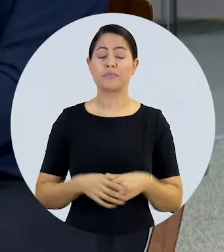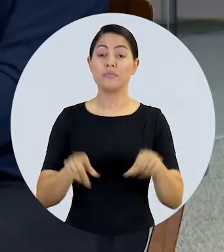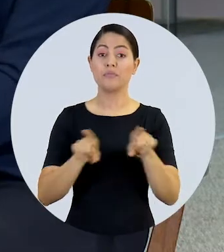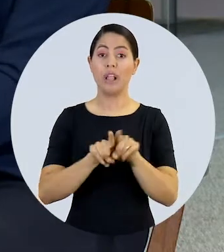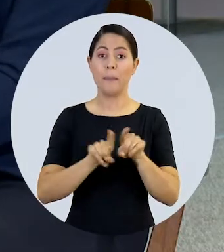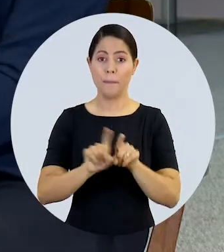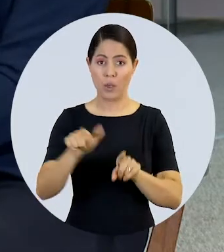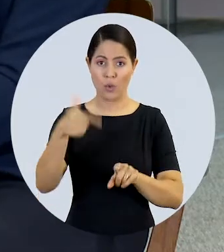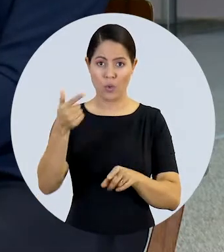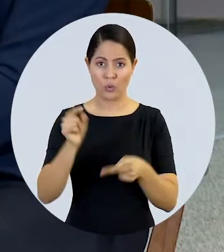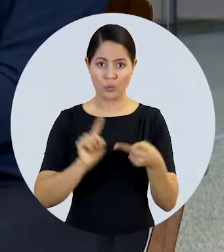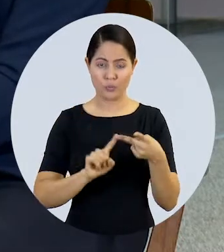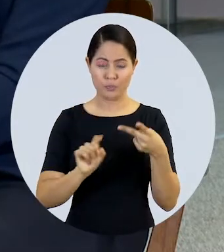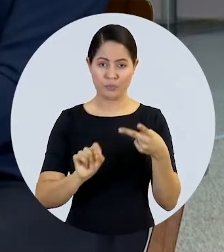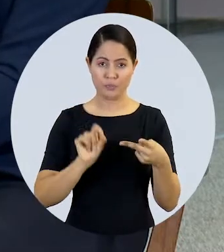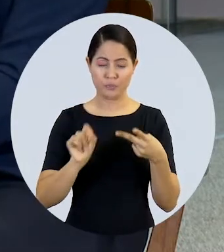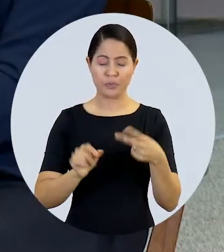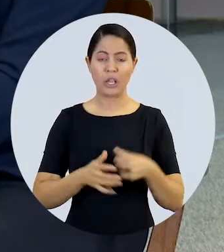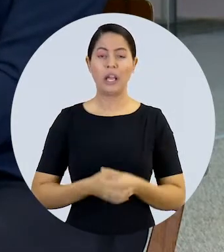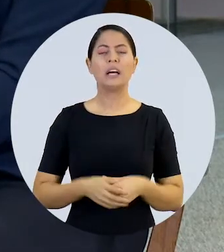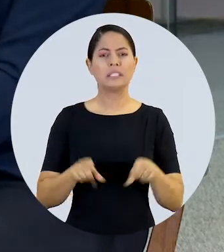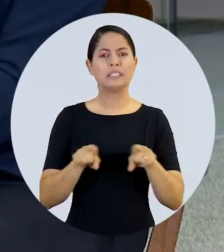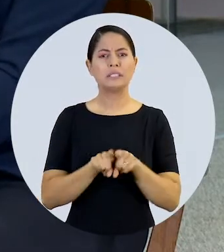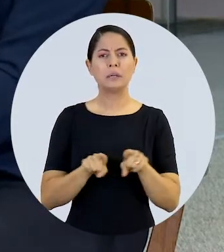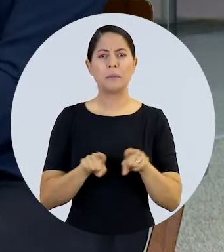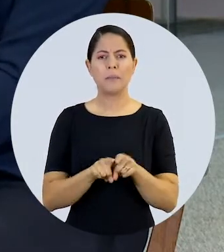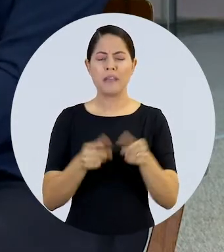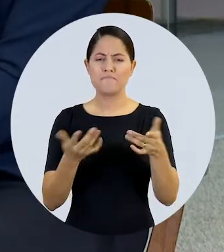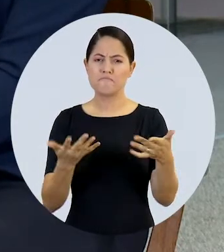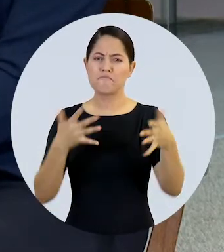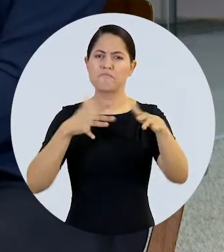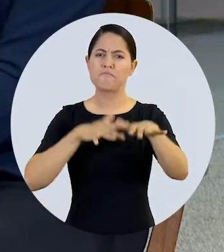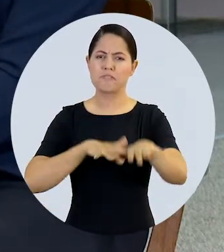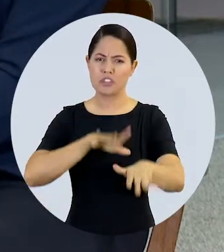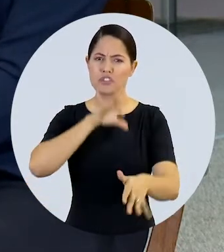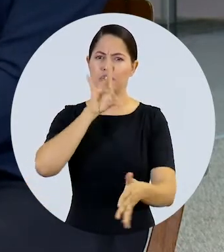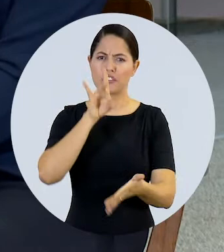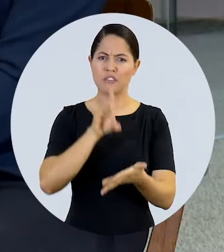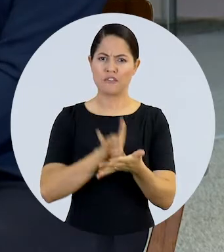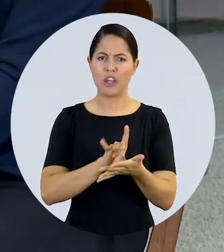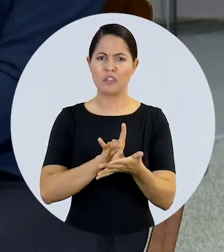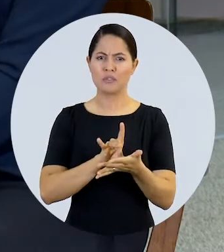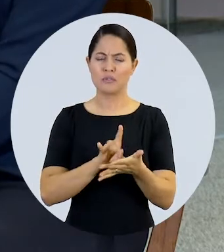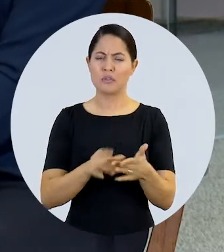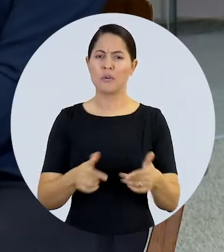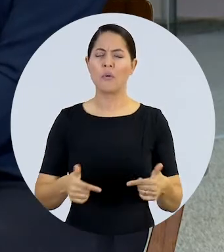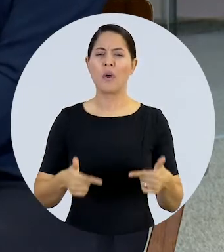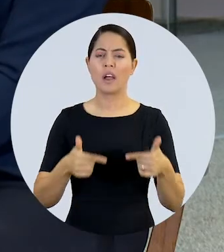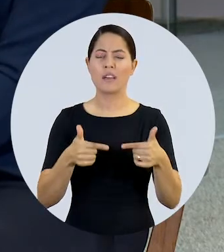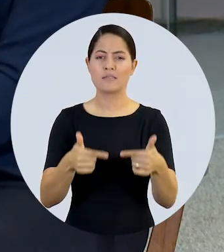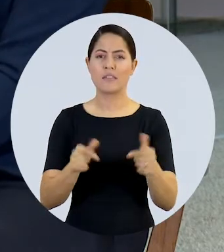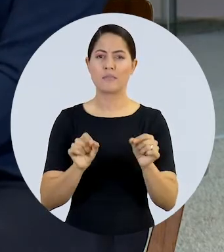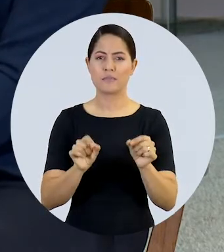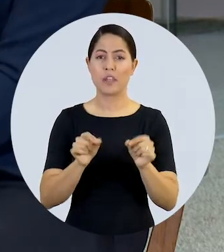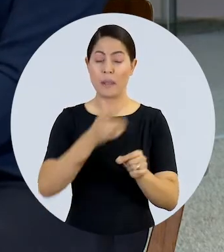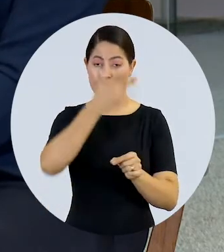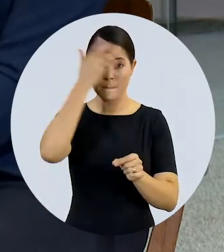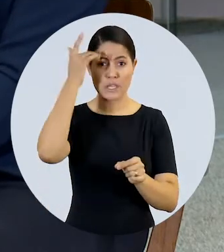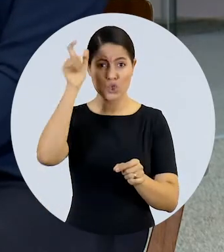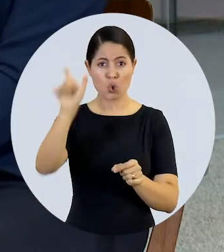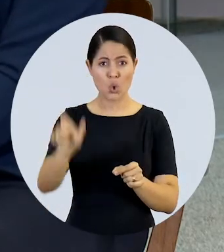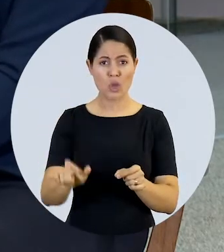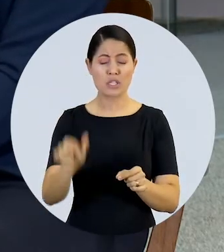outra questão que eu penso é também inserir um quantitativo